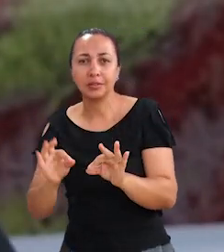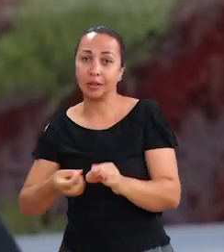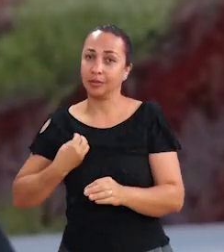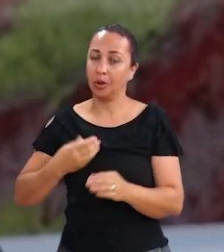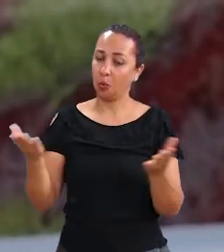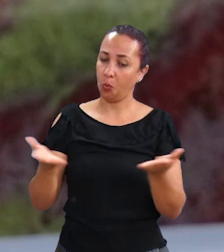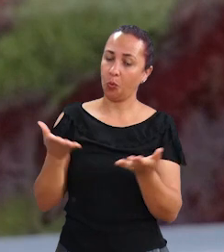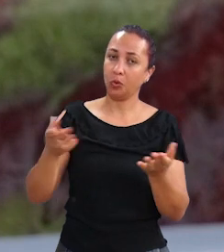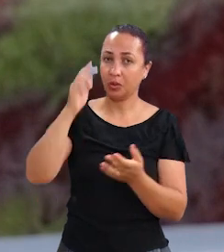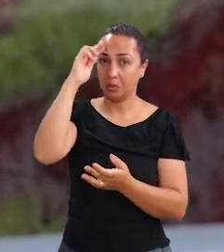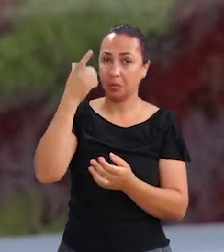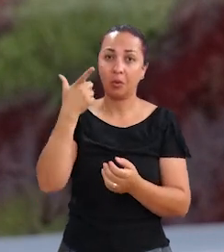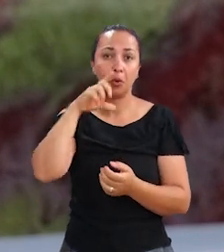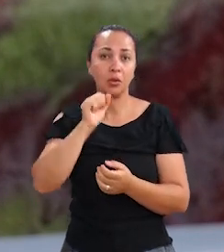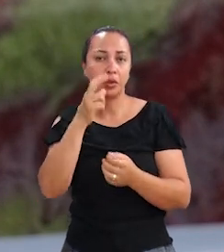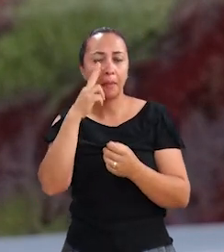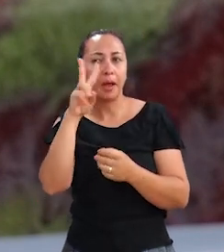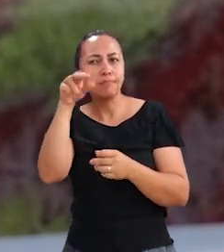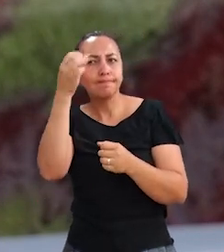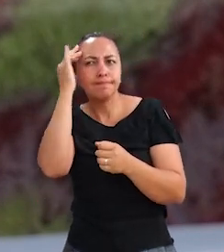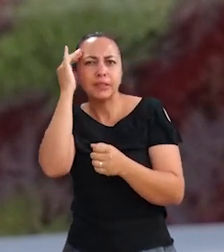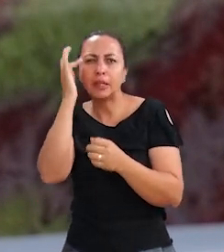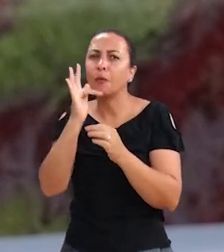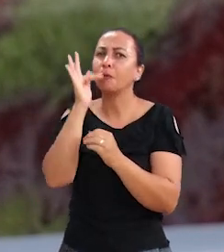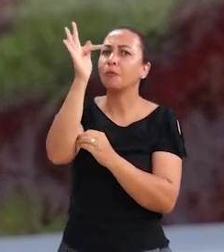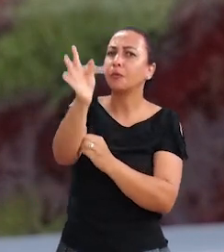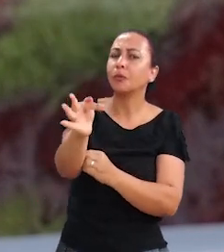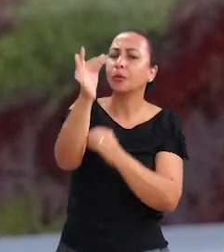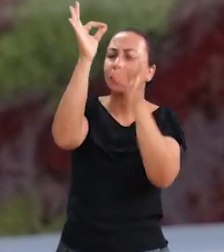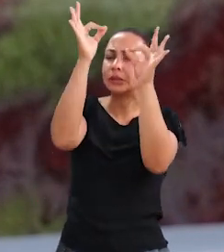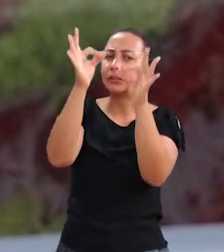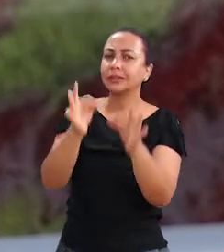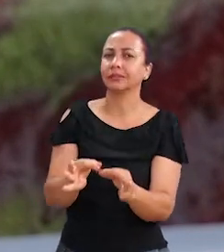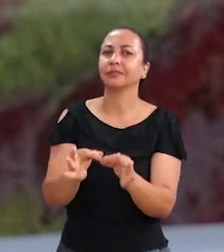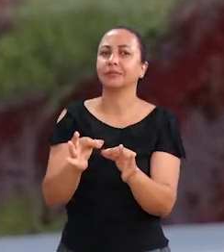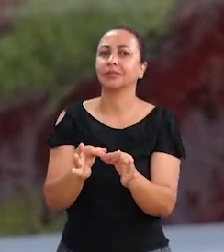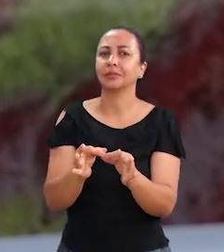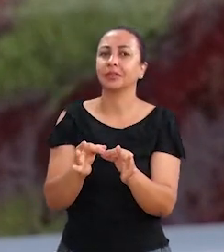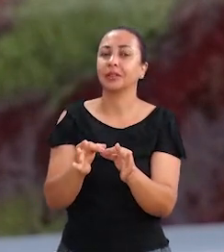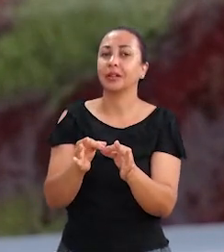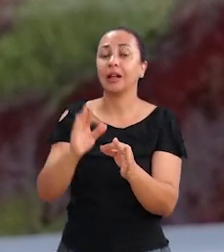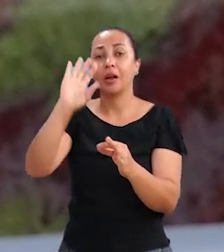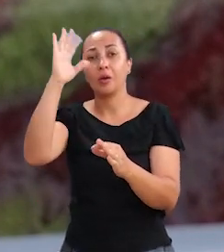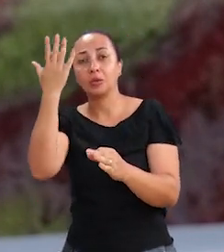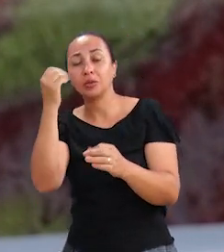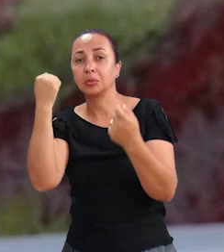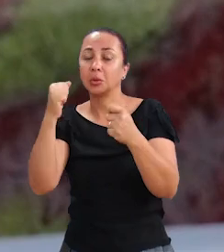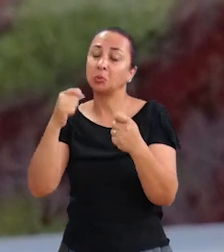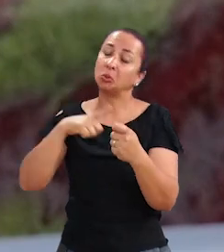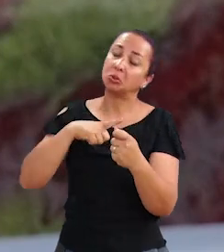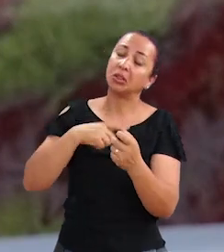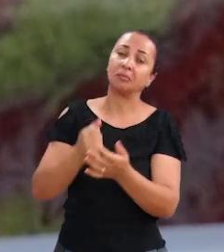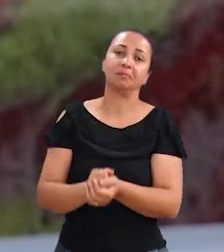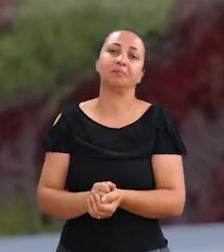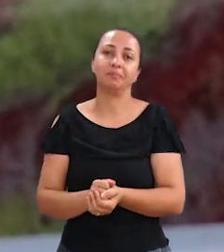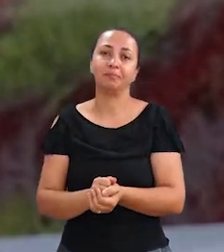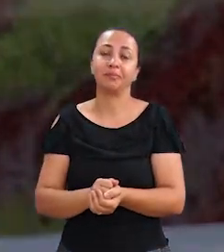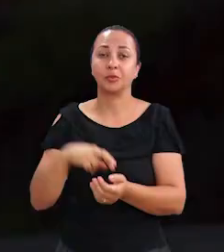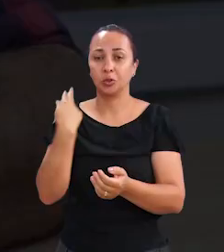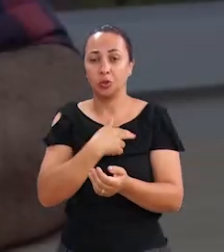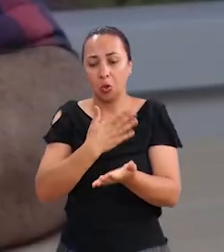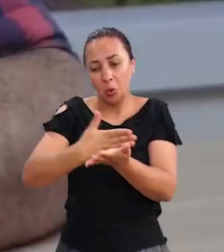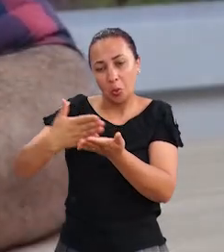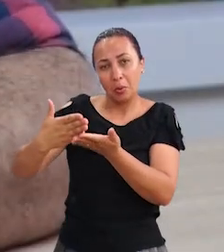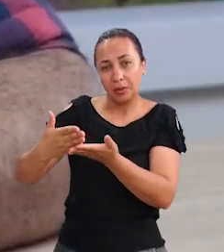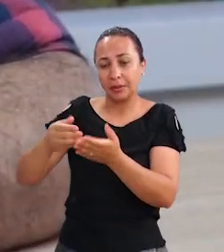se tornaram o que elas são hoje, para a gente conseguir prever, né, de forma assertiva fenômenos que podem acontecer no